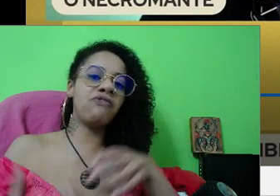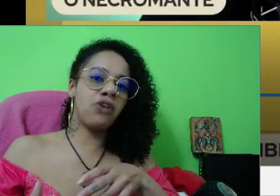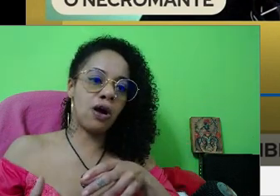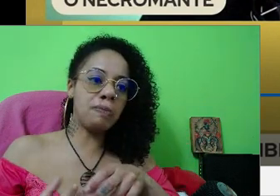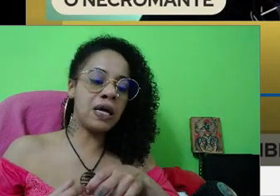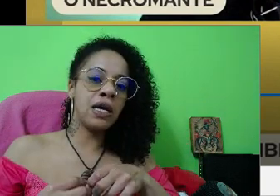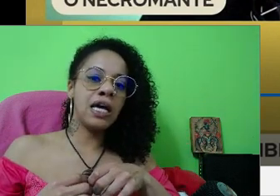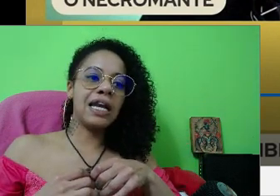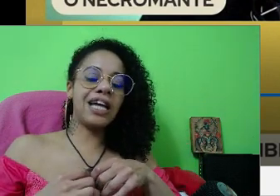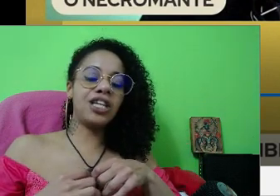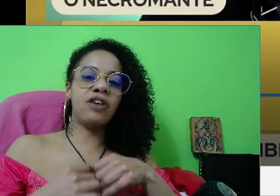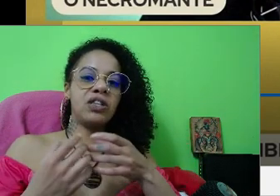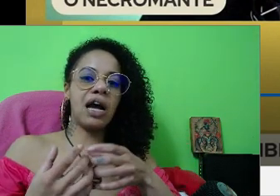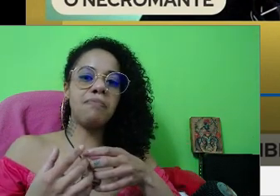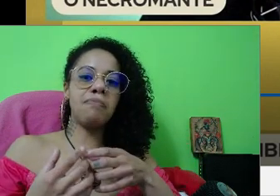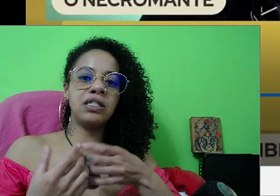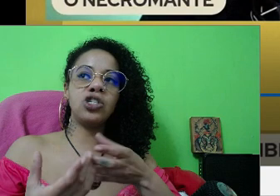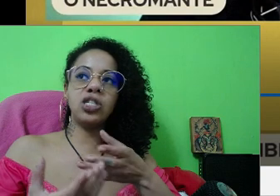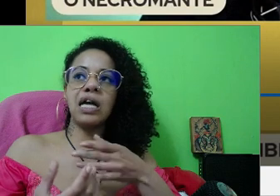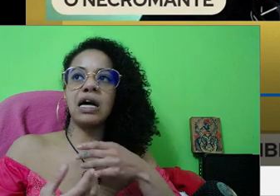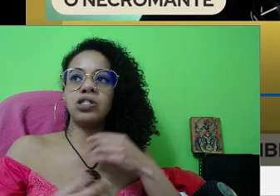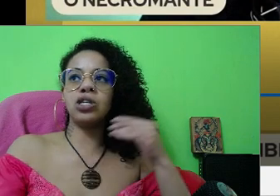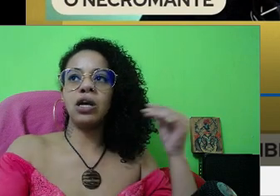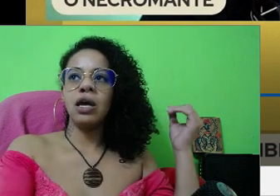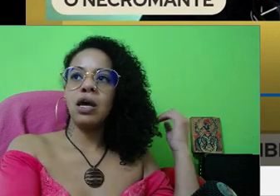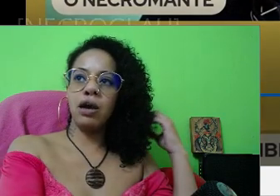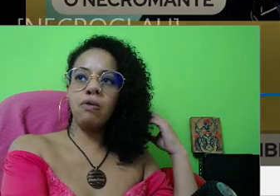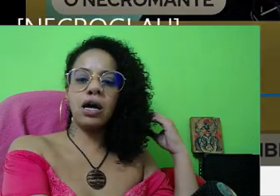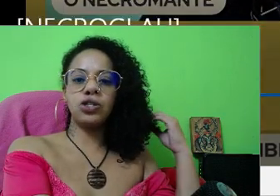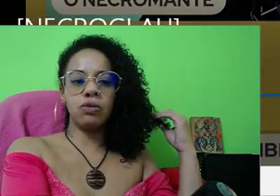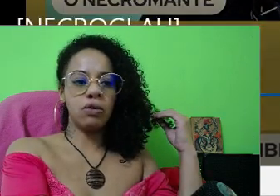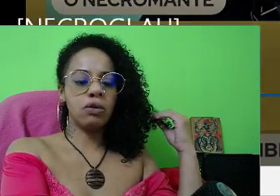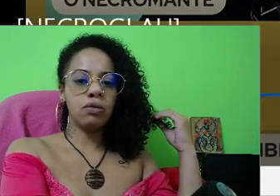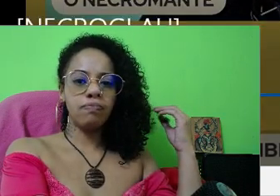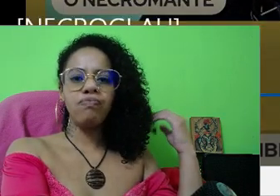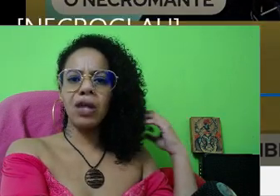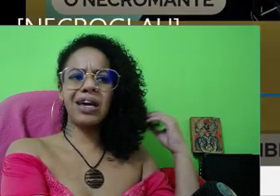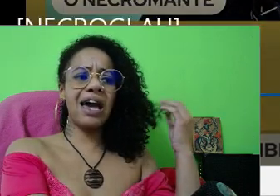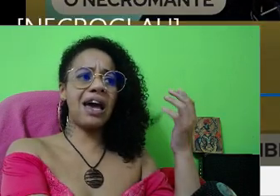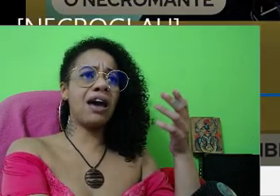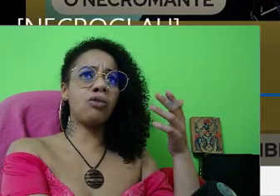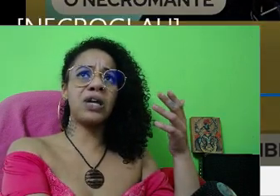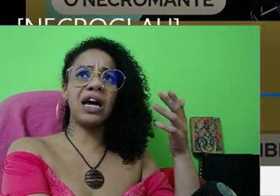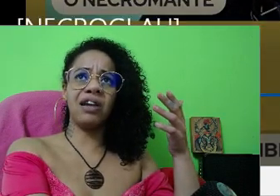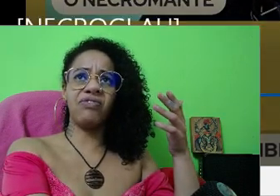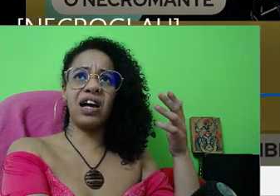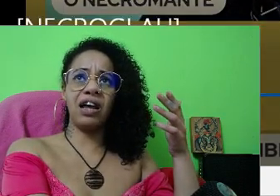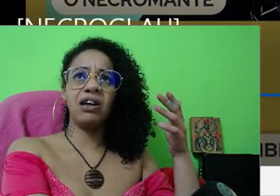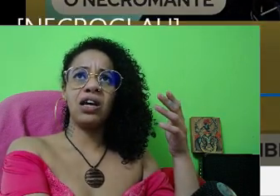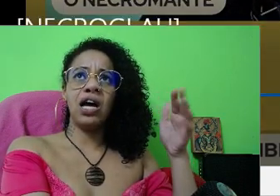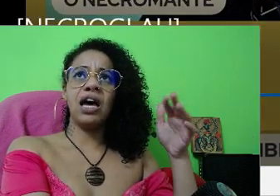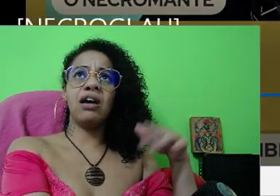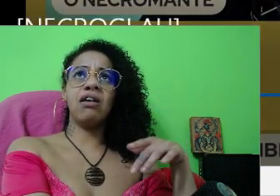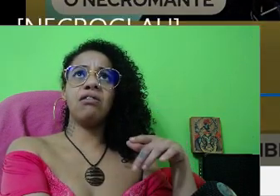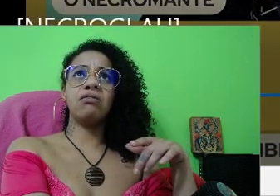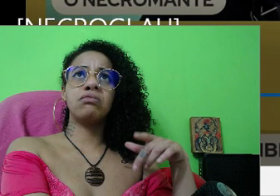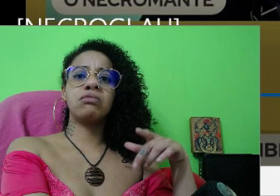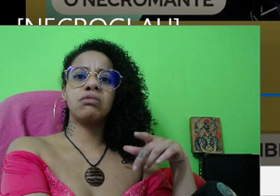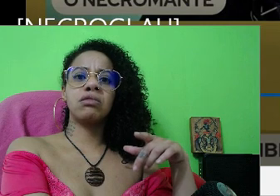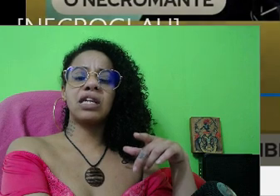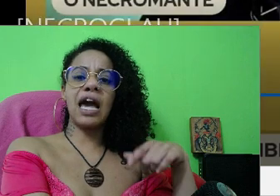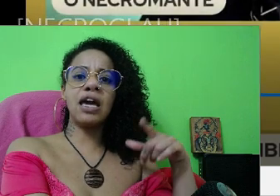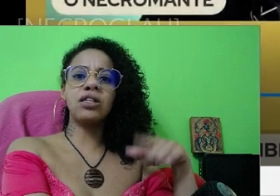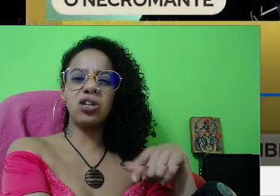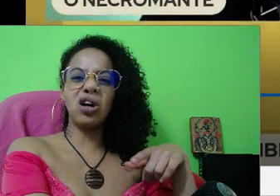isso é uma ótima forma né de evitar bastante desgaste eu acho que como que é que ela fala